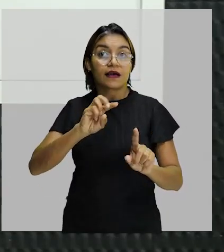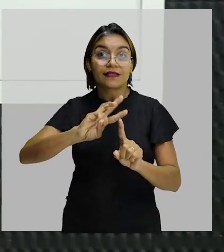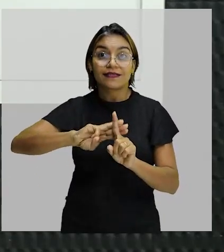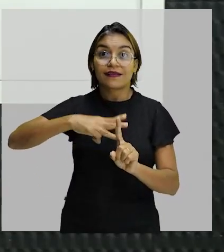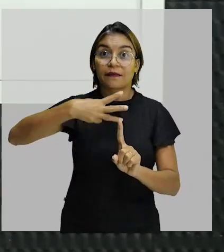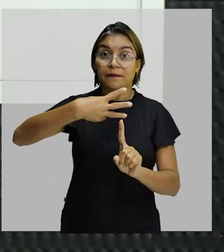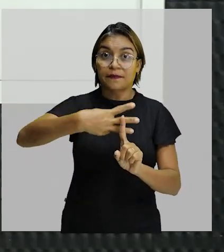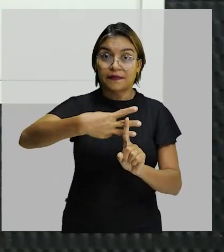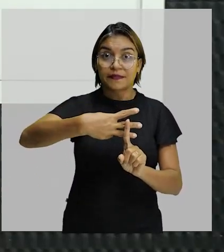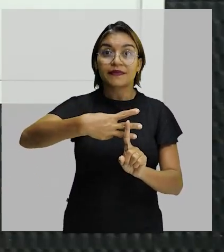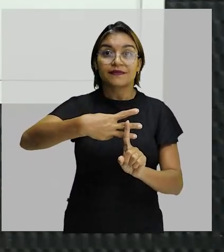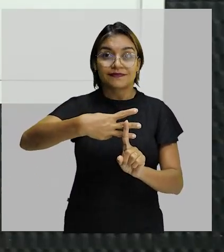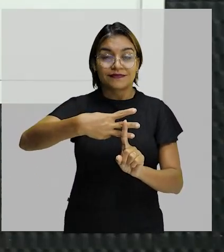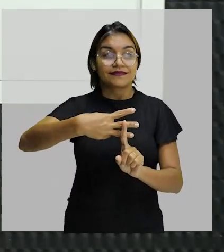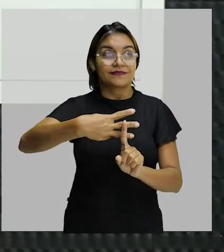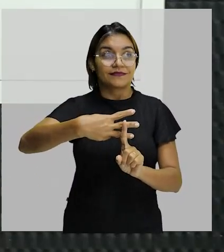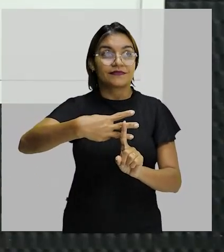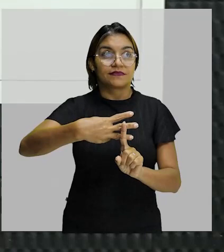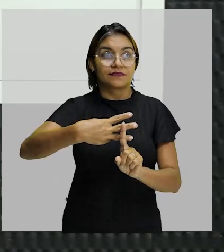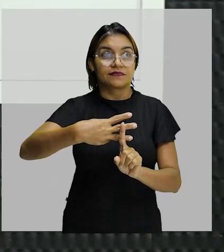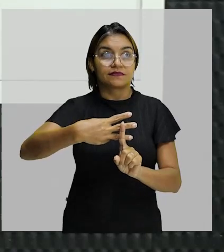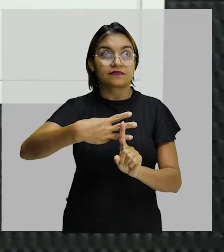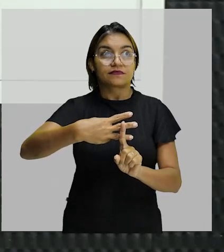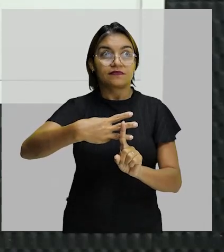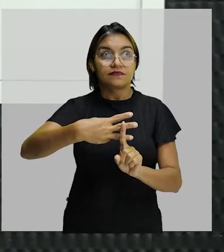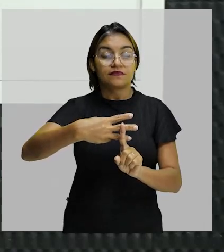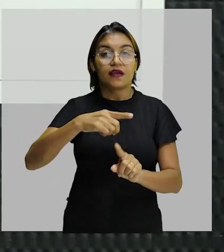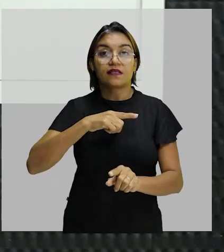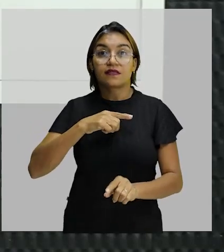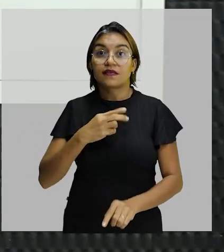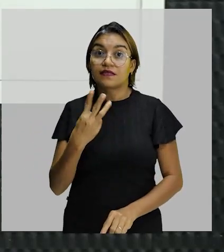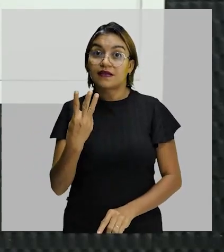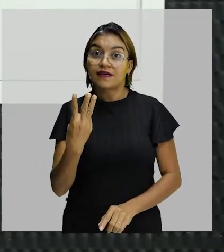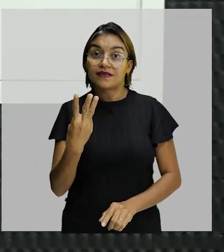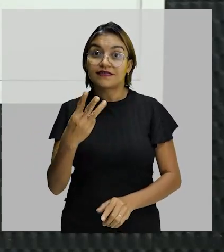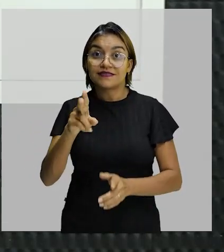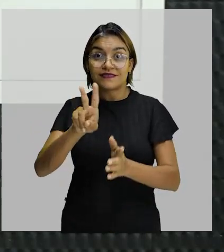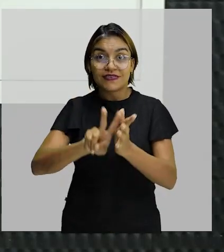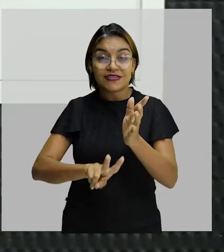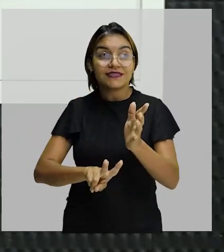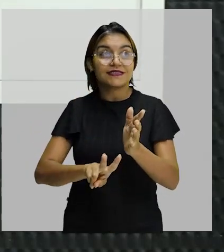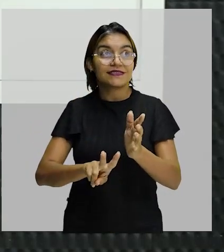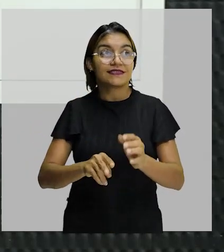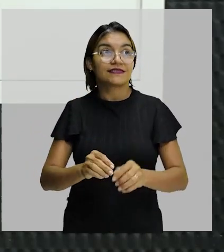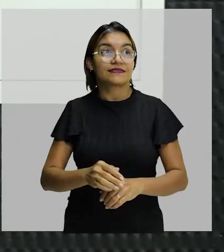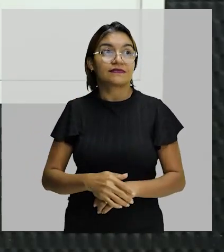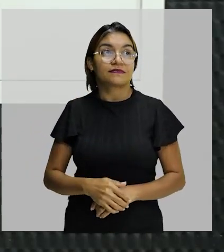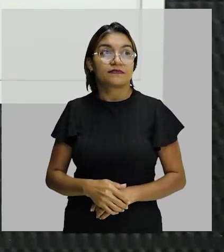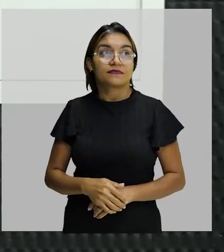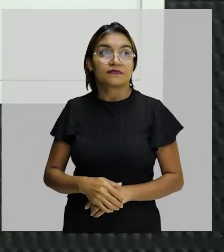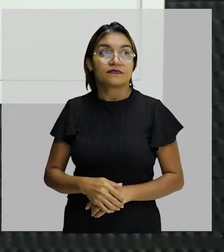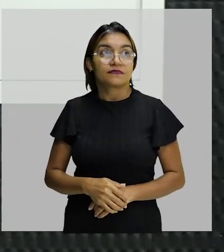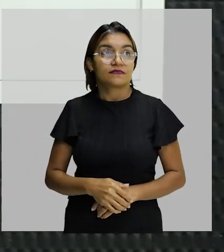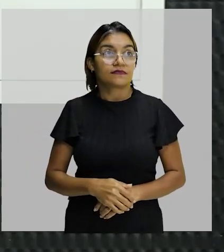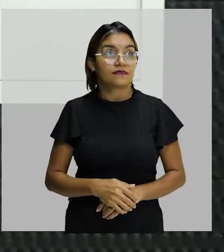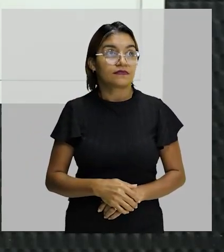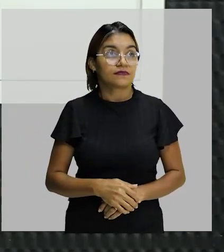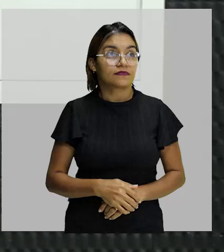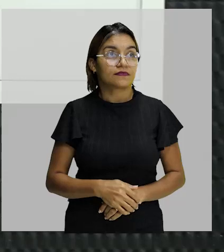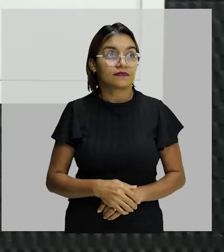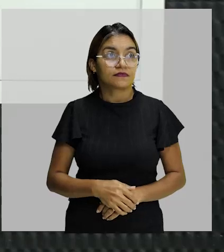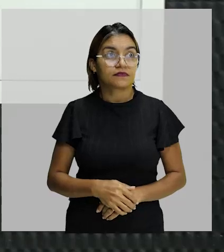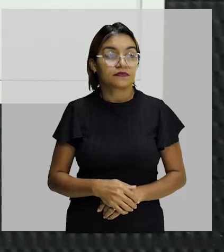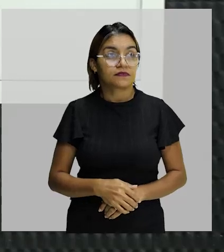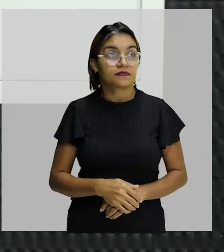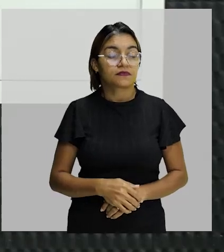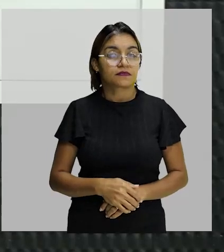tripla. Porque você percebe que ele apareceu aqui, ó, 3 vezes. Ó. Tá? Então, esse 1, na verdade, menos